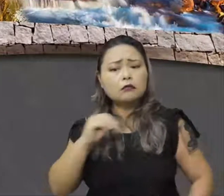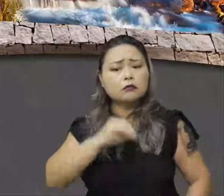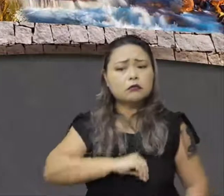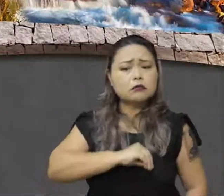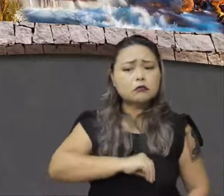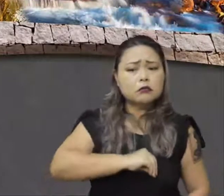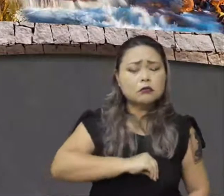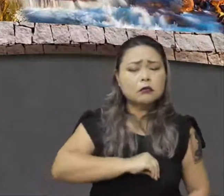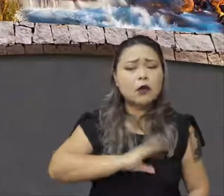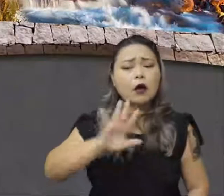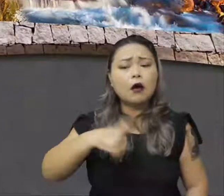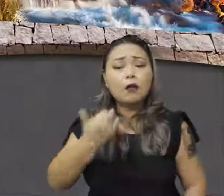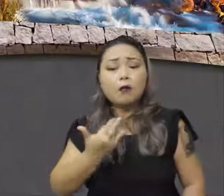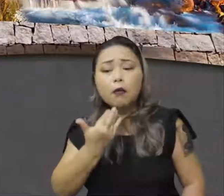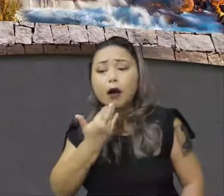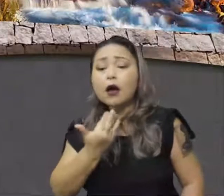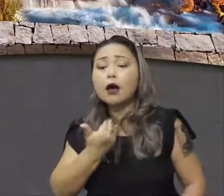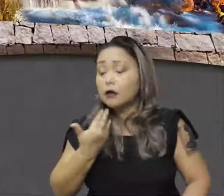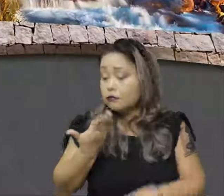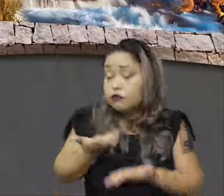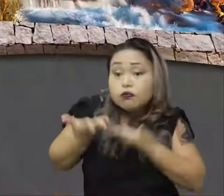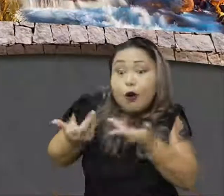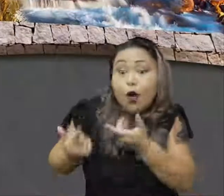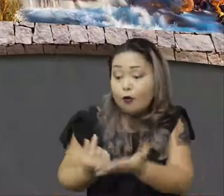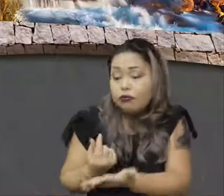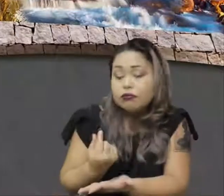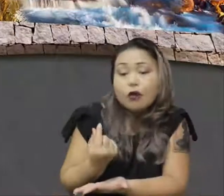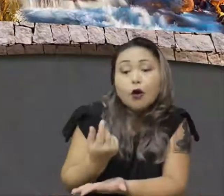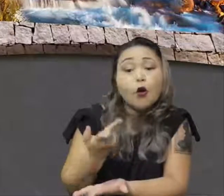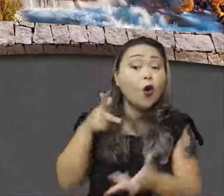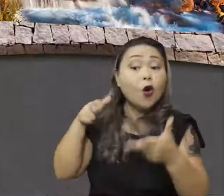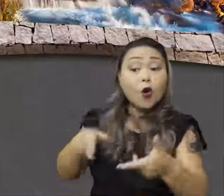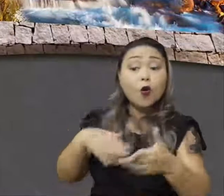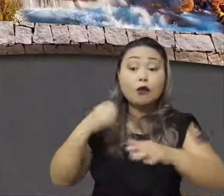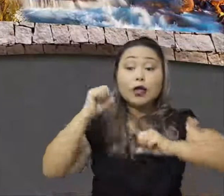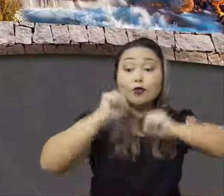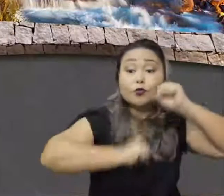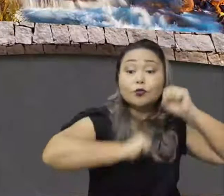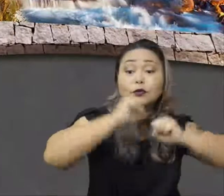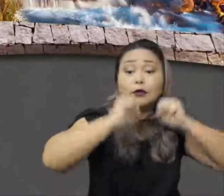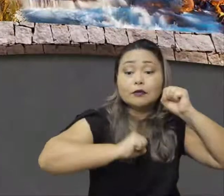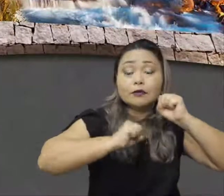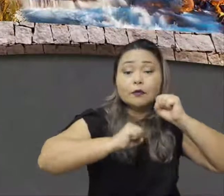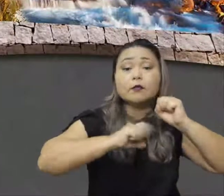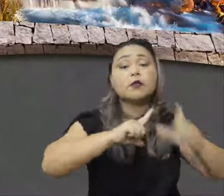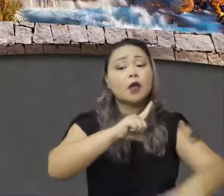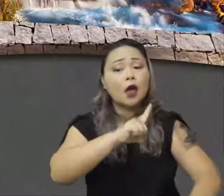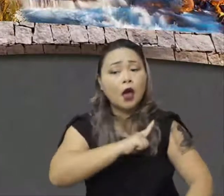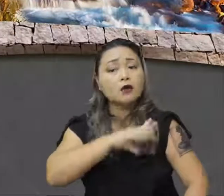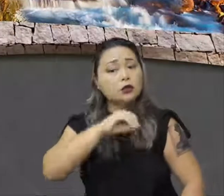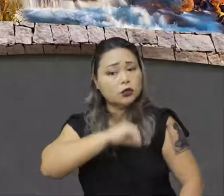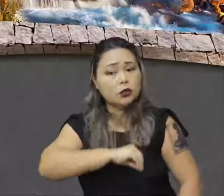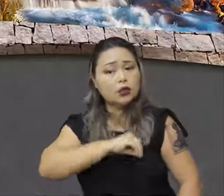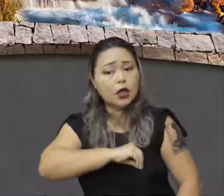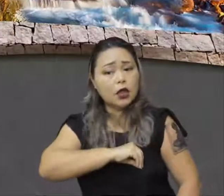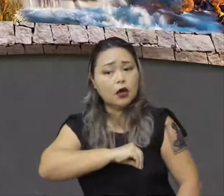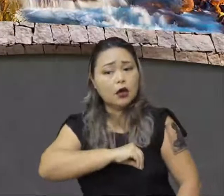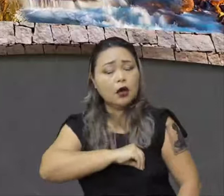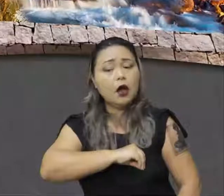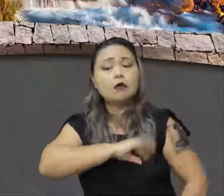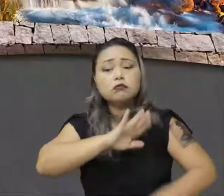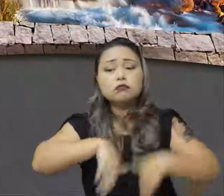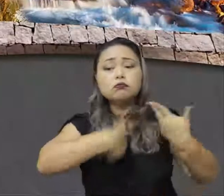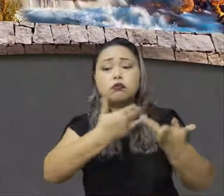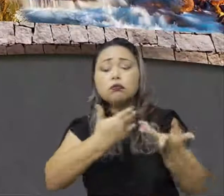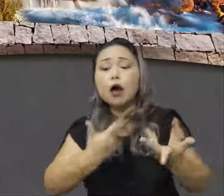salarial para alimentar o capitalismo. O mesmo ocorreu na indústria. Tinha de ter salários para aumentar